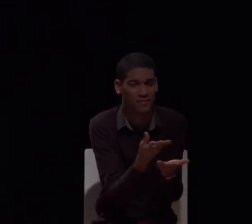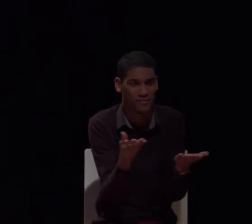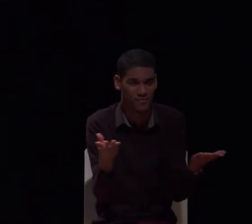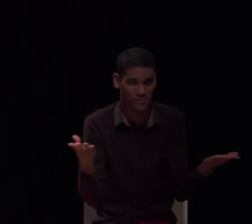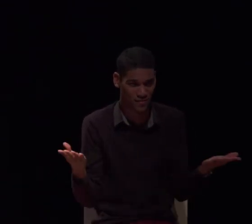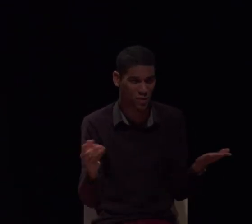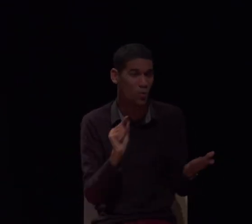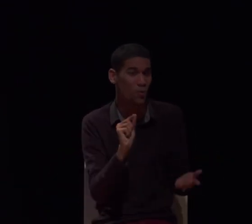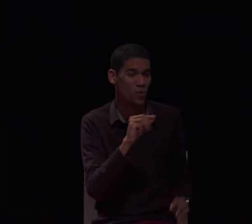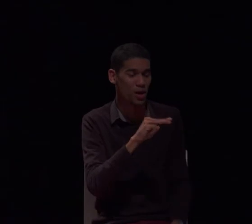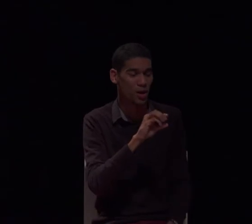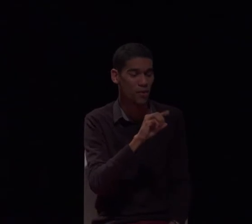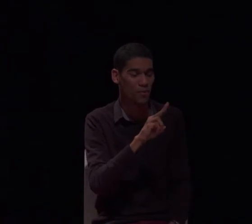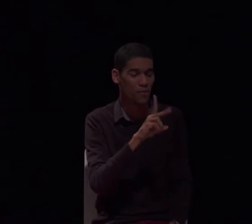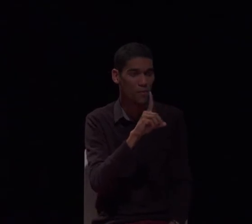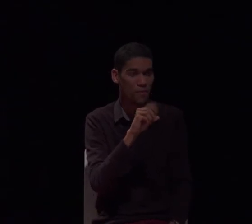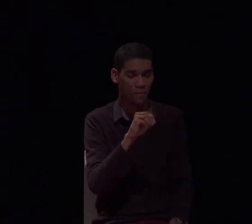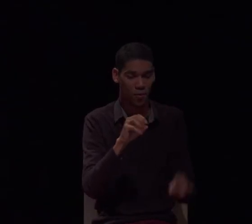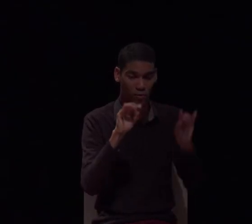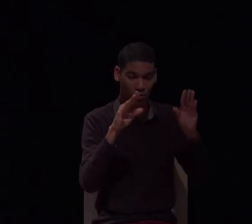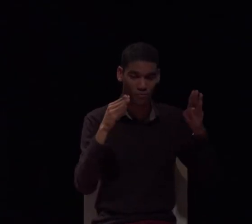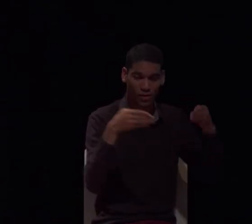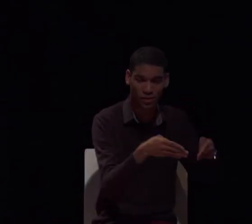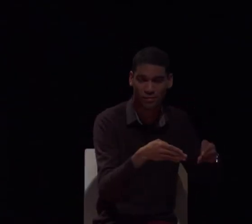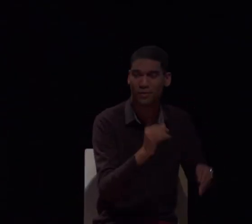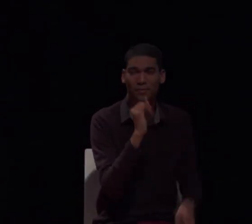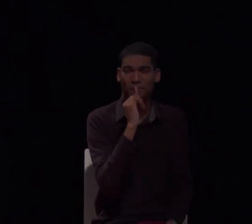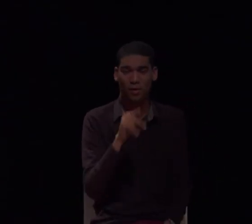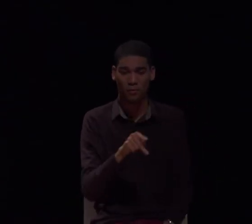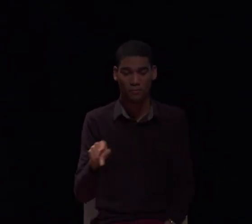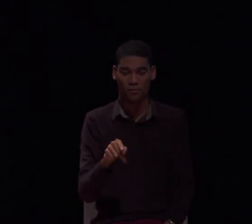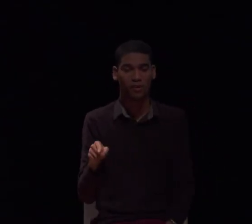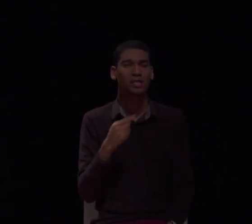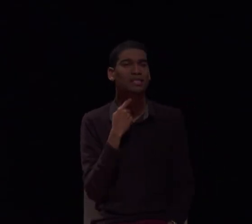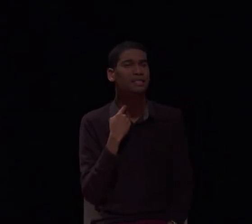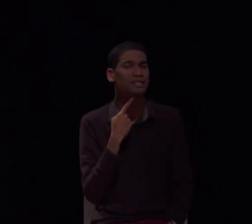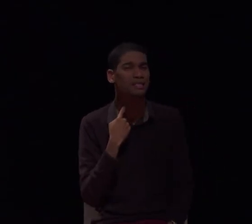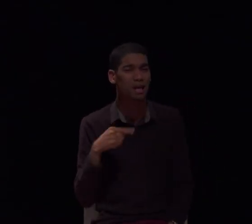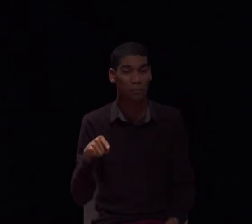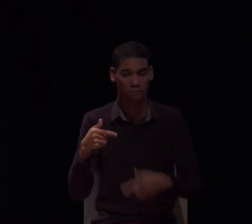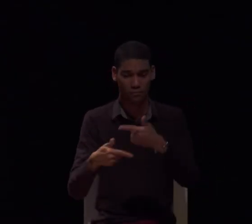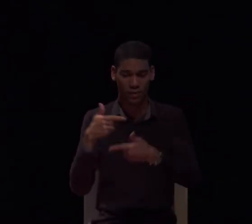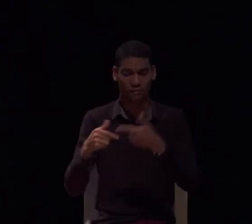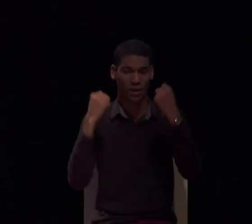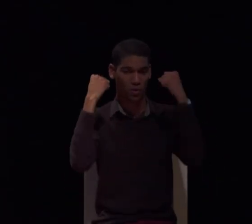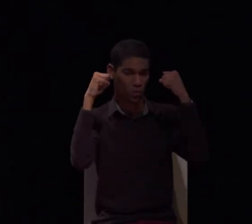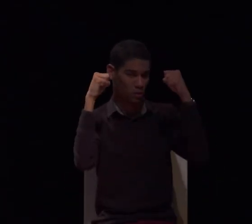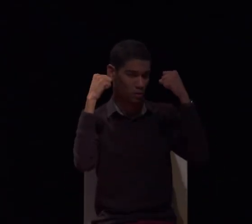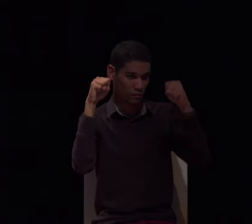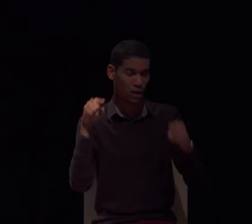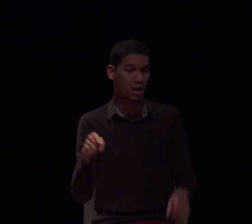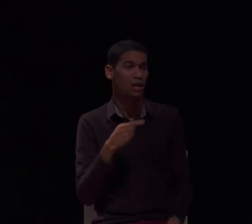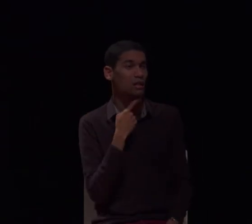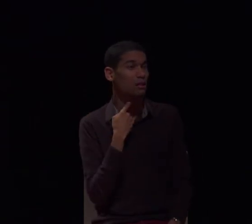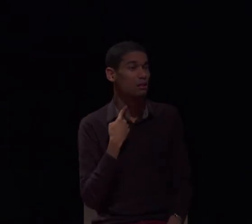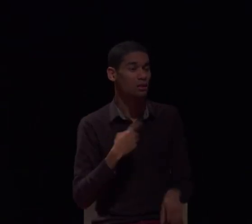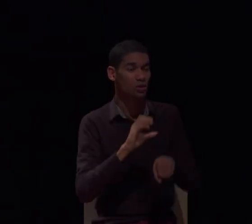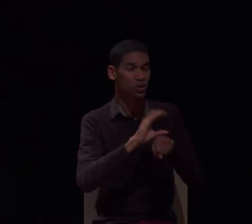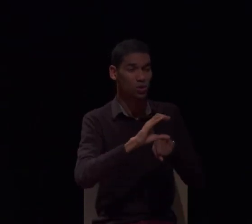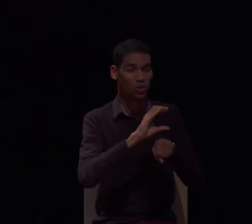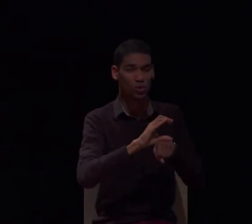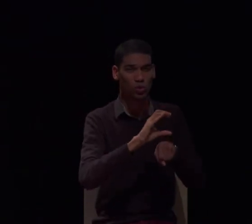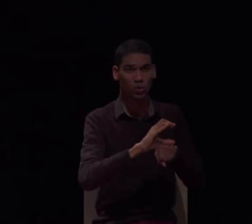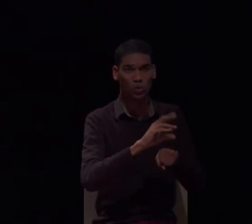módulos específicos para professores que quisessem por exemplo o professor de educação física que quisesse fazer o curso de